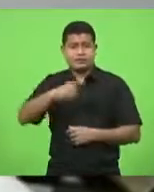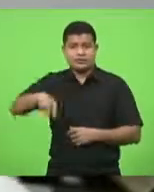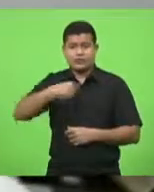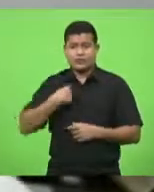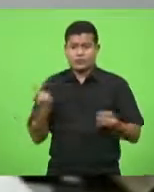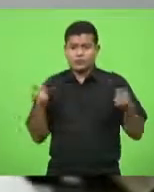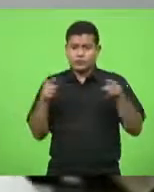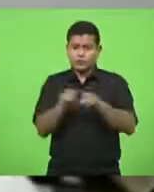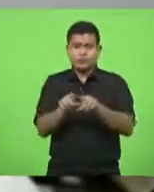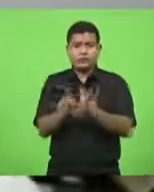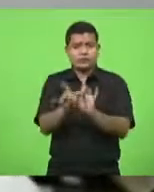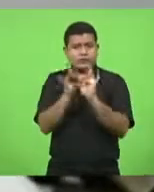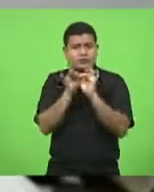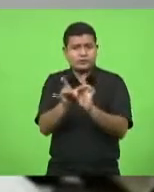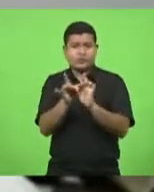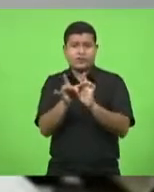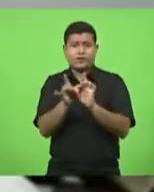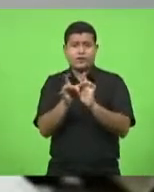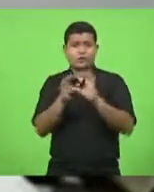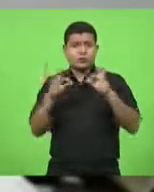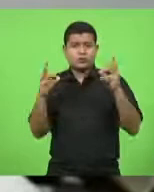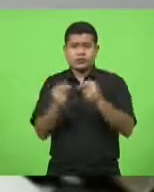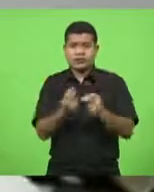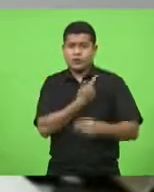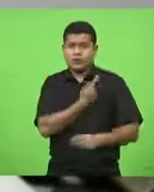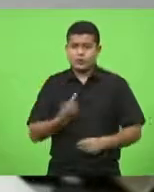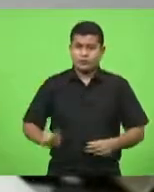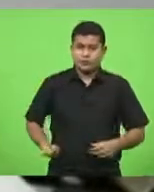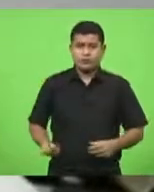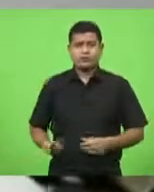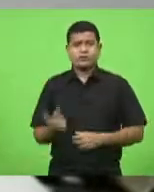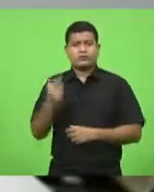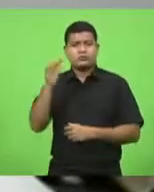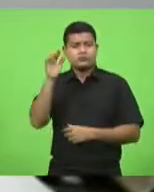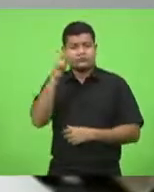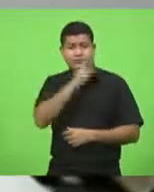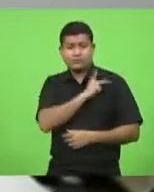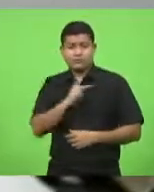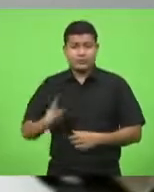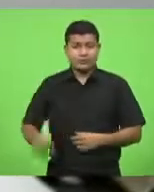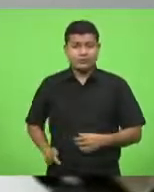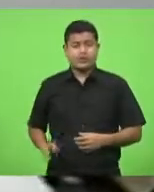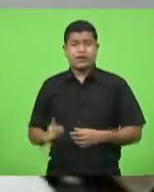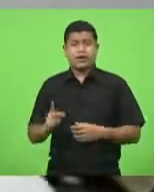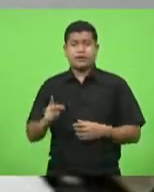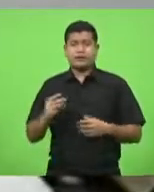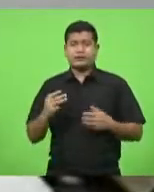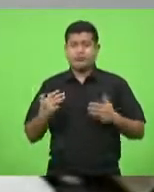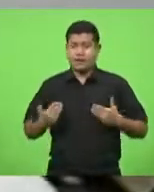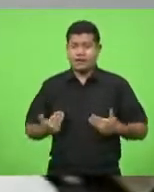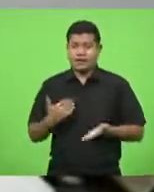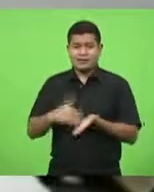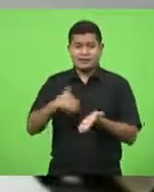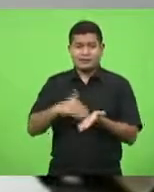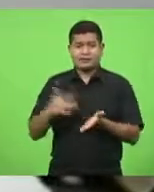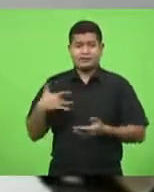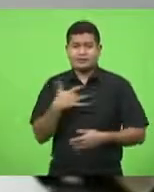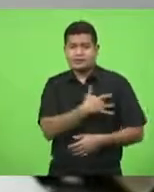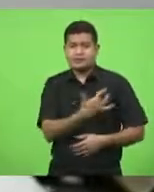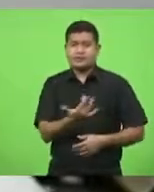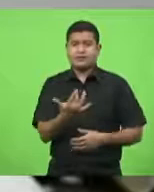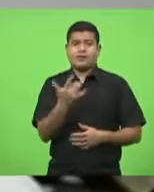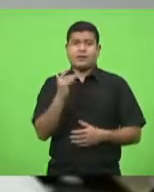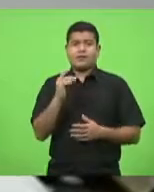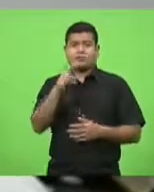com todos os governadores, presidente, ministro, secretários de saúde, prefeito e seus secretários, e a sociedade